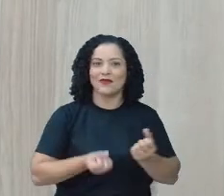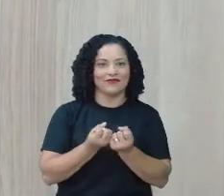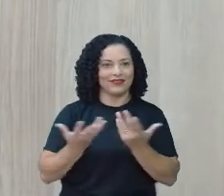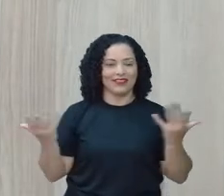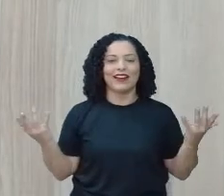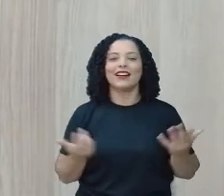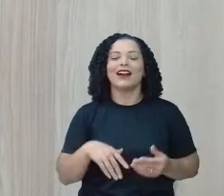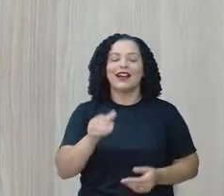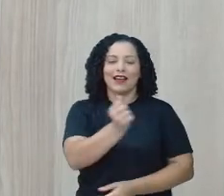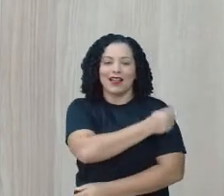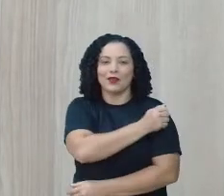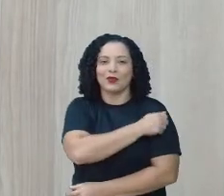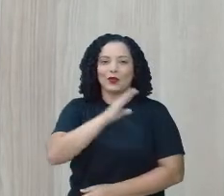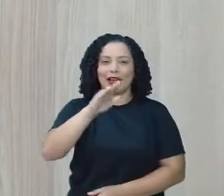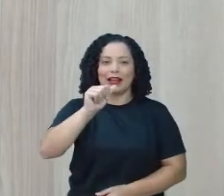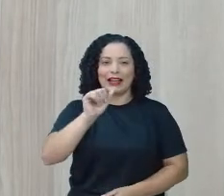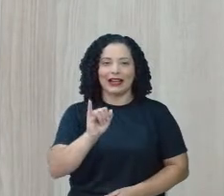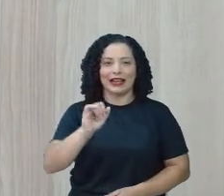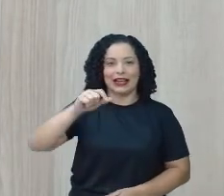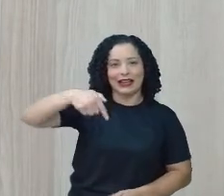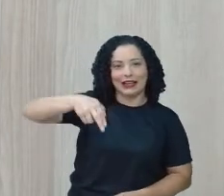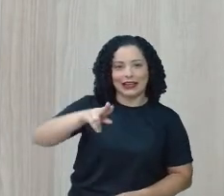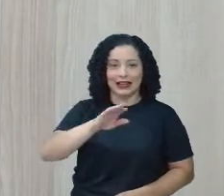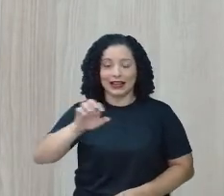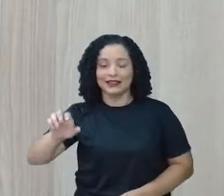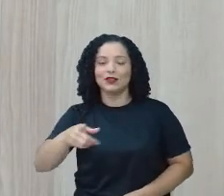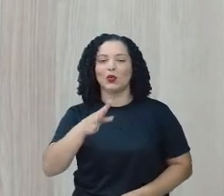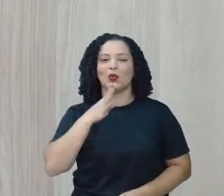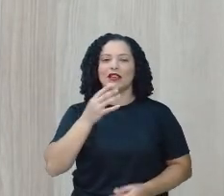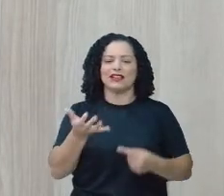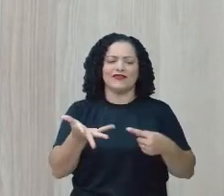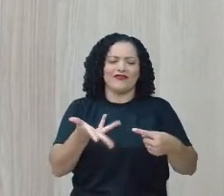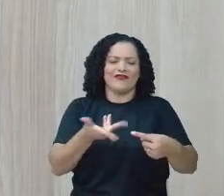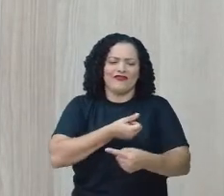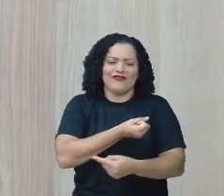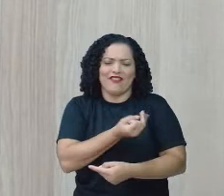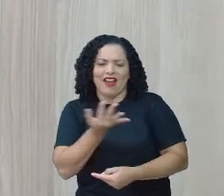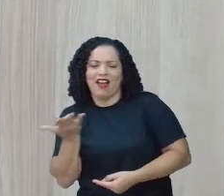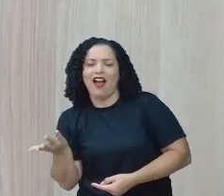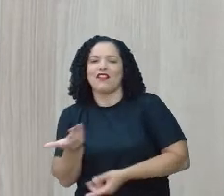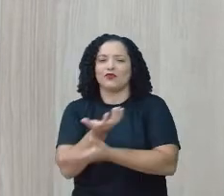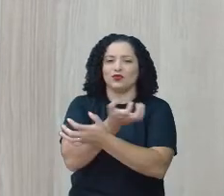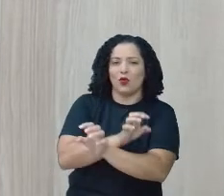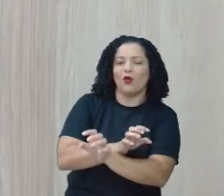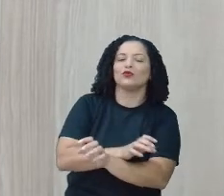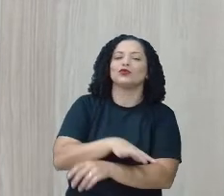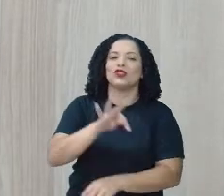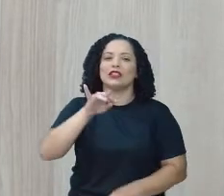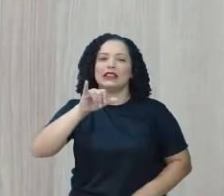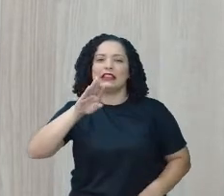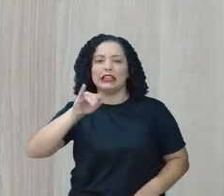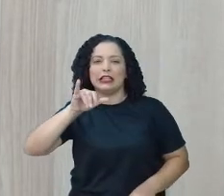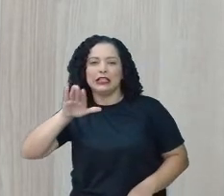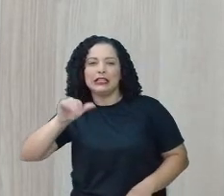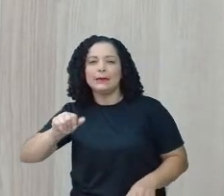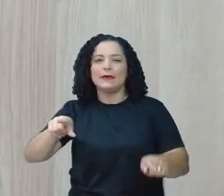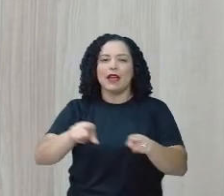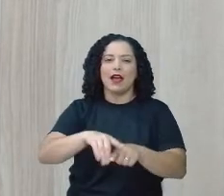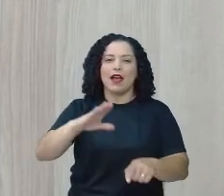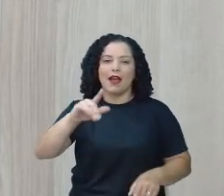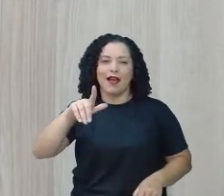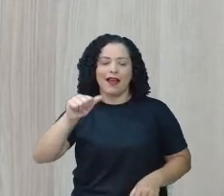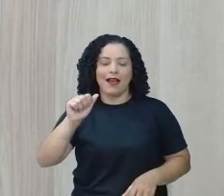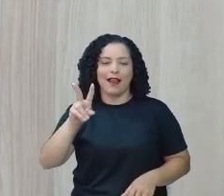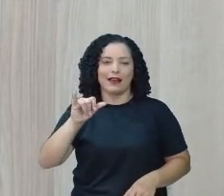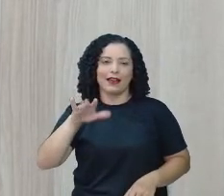Kaique chegando. Então ele conhece vários ossos, viu, professora? Tíbia, clavícula, o sacro, vértebra lombar,